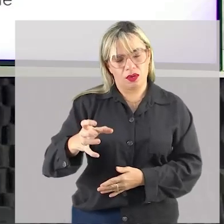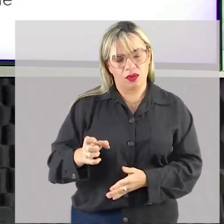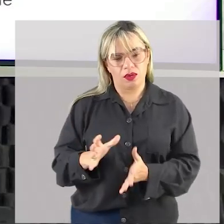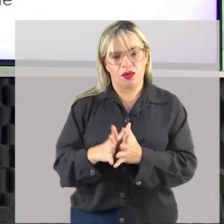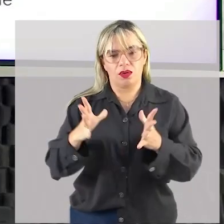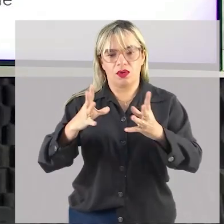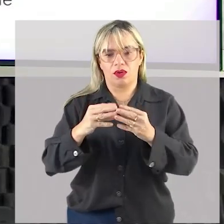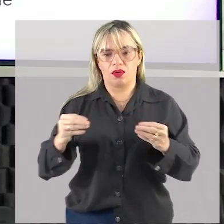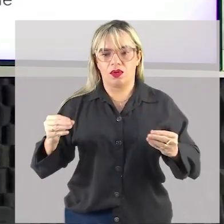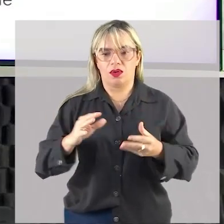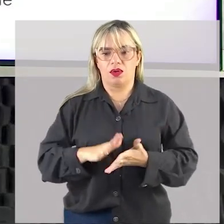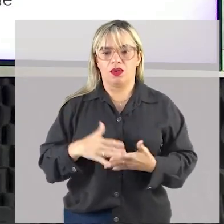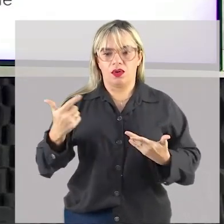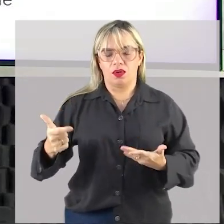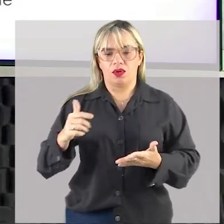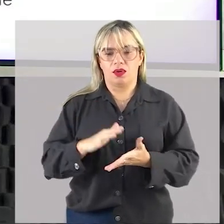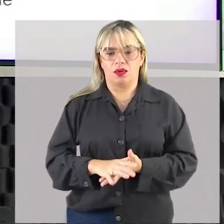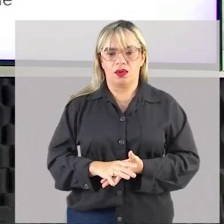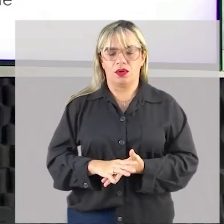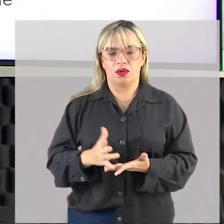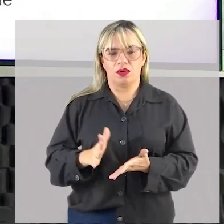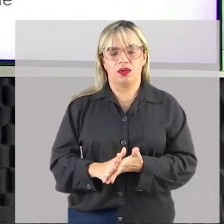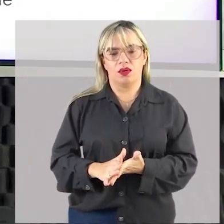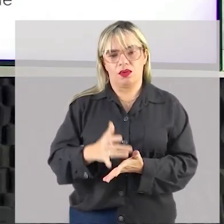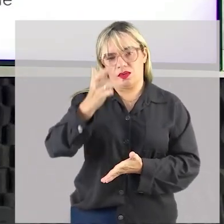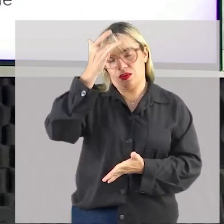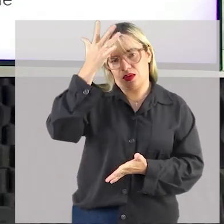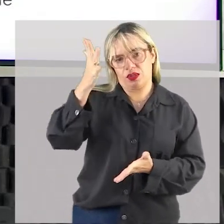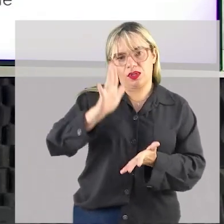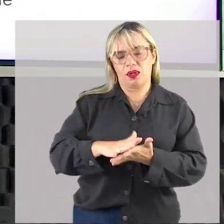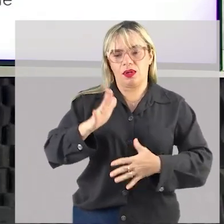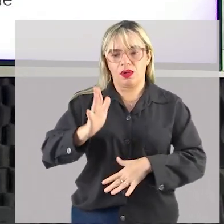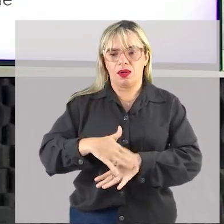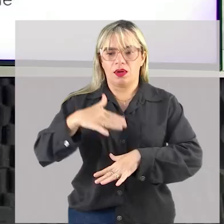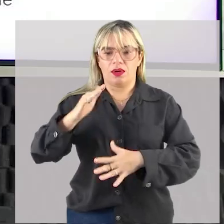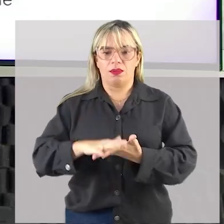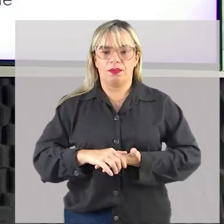de polímeros convencionais por biodegradáveis facilita mais ainda, tá?